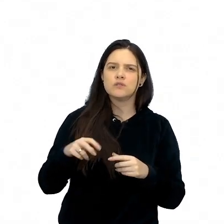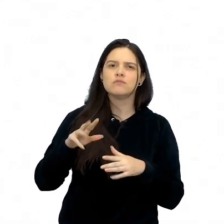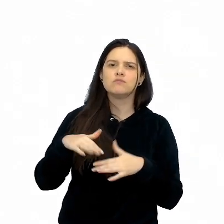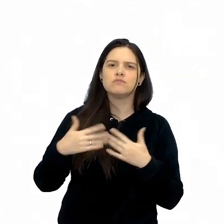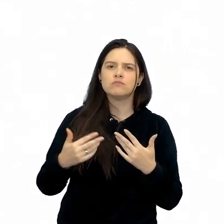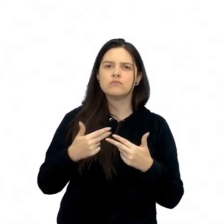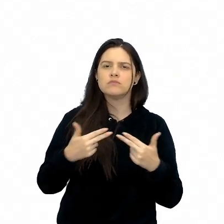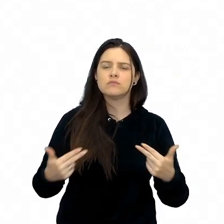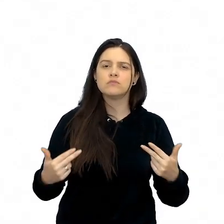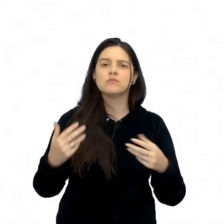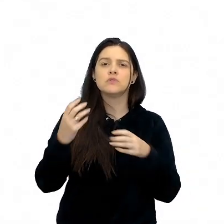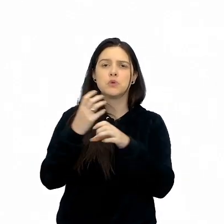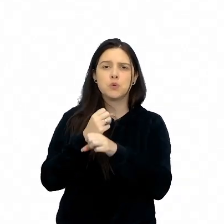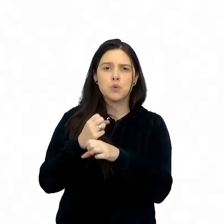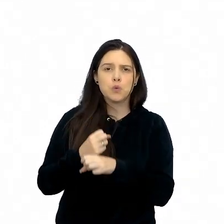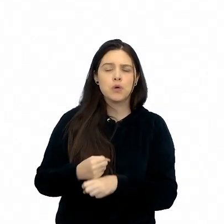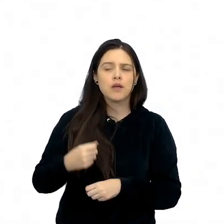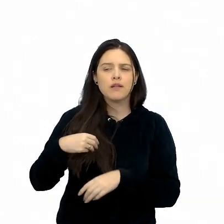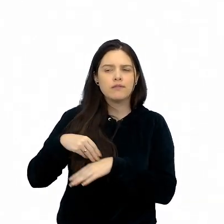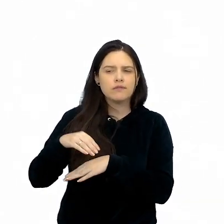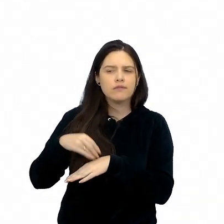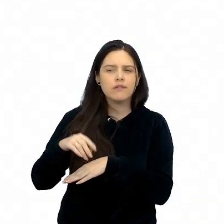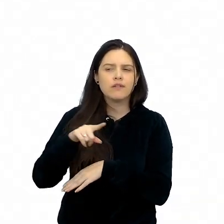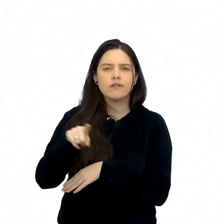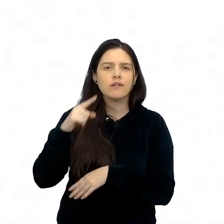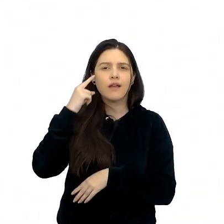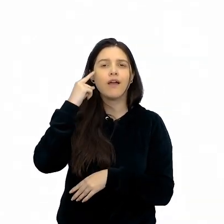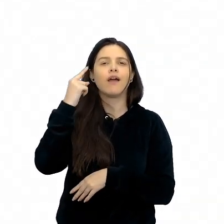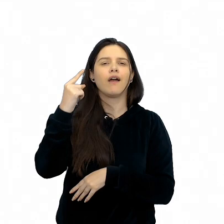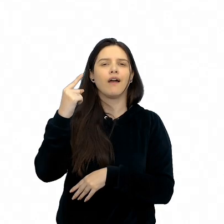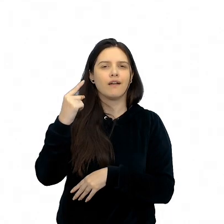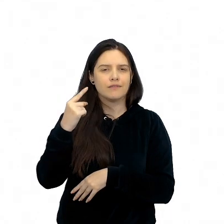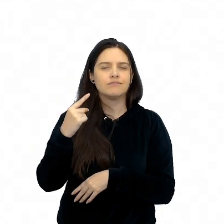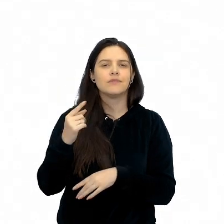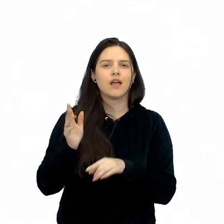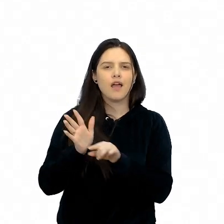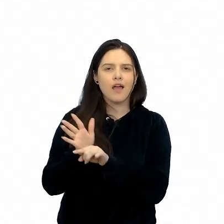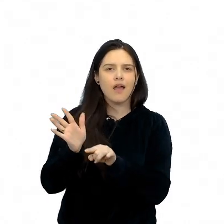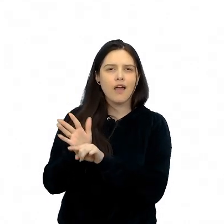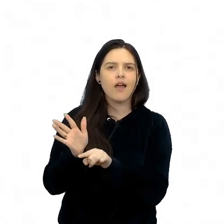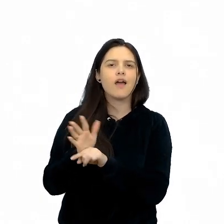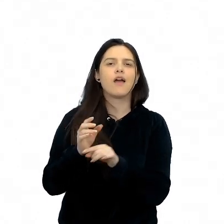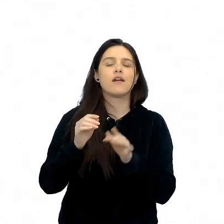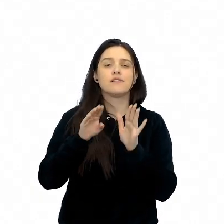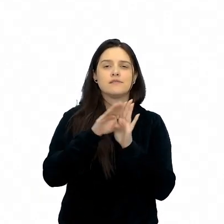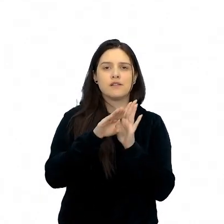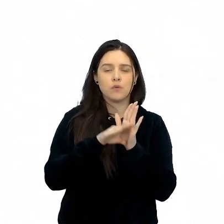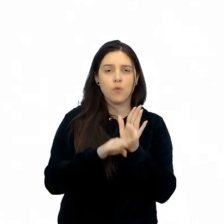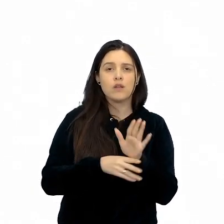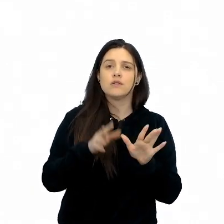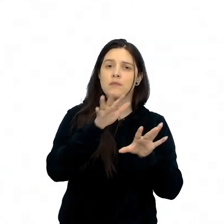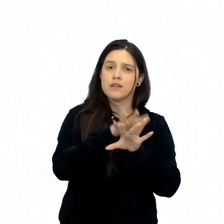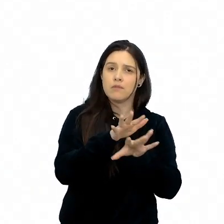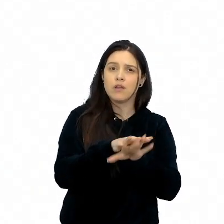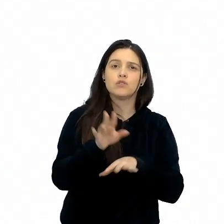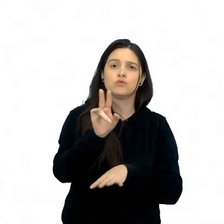dar conta de entender o que ele está fazendo? Será que ele vai estar imaginando? Se eu escrever uma sentença matemática usando, olha, um ângulo é